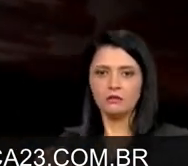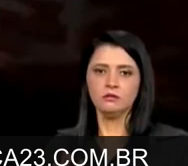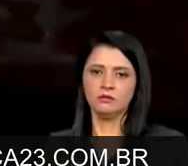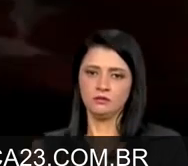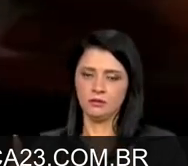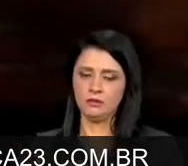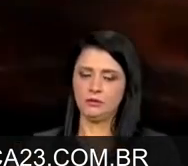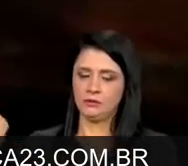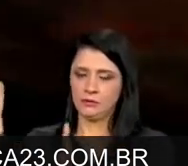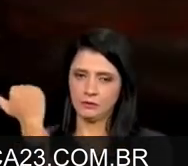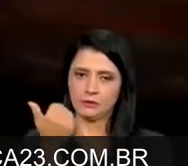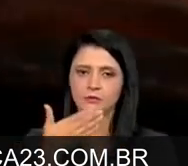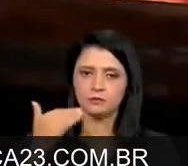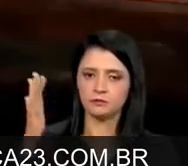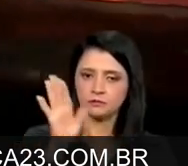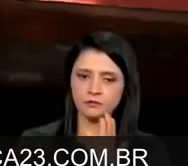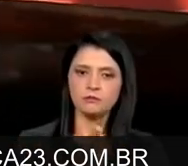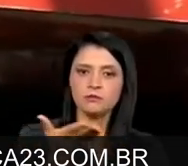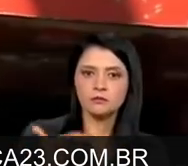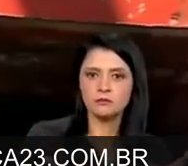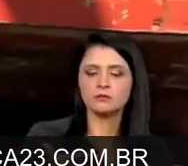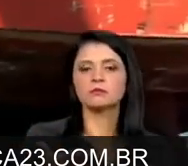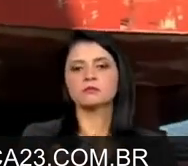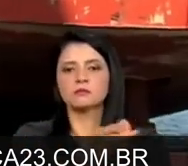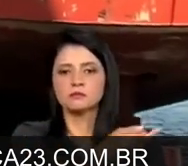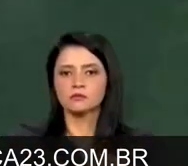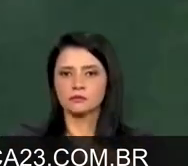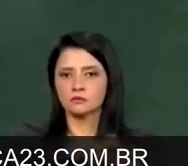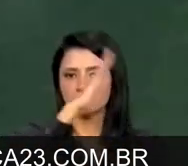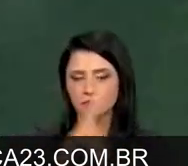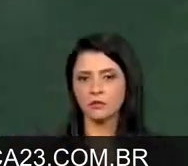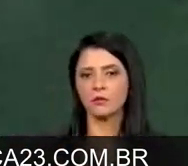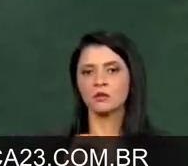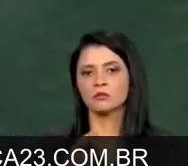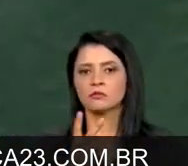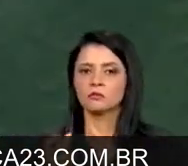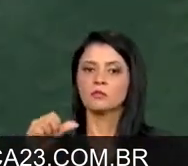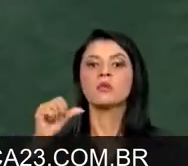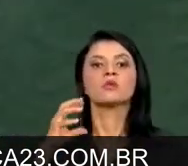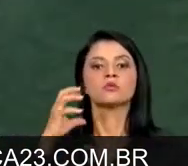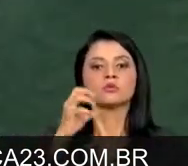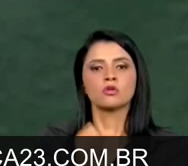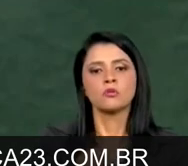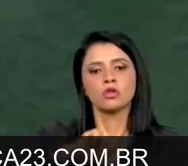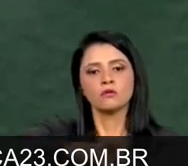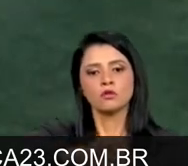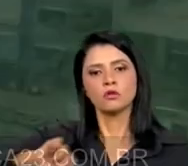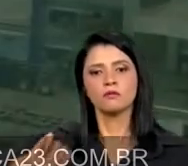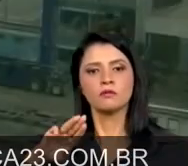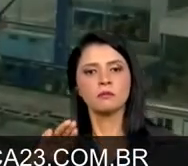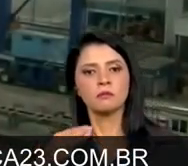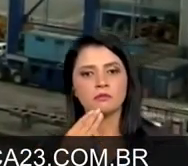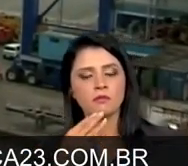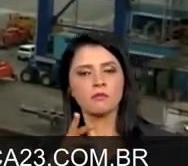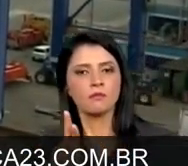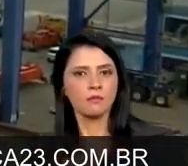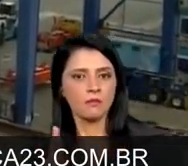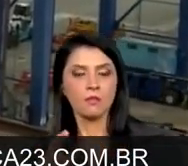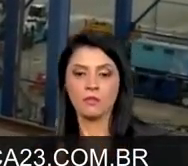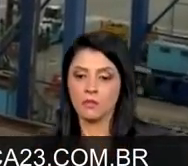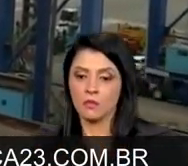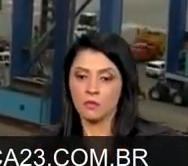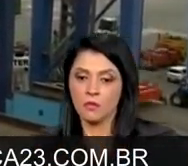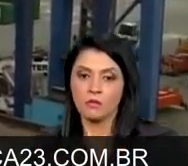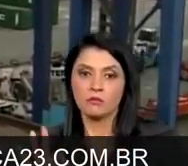balança comercial do Brasil. Em 2023, o saldo ficou em 99 bilhões de reais, 60% maior